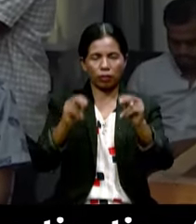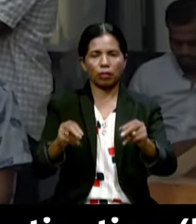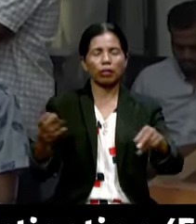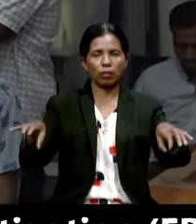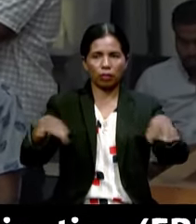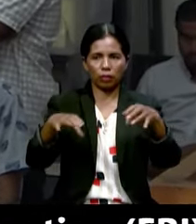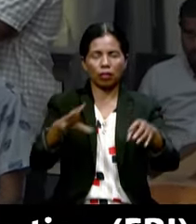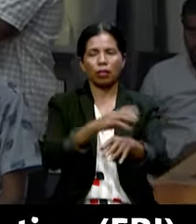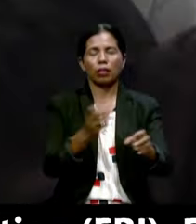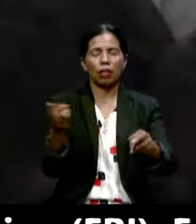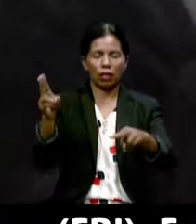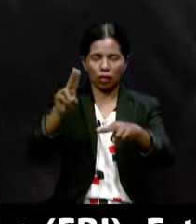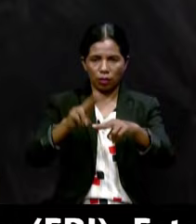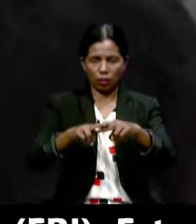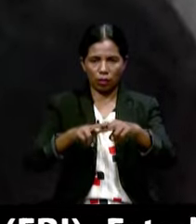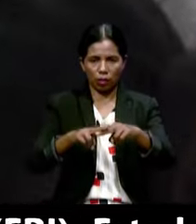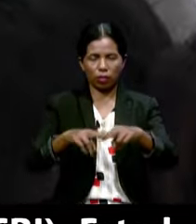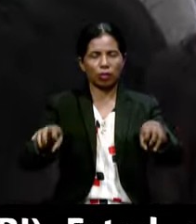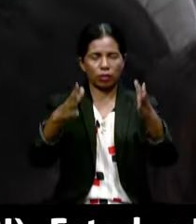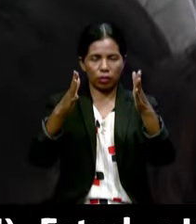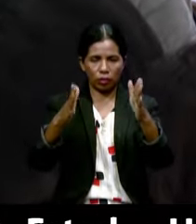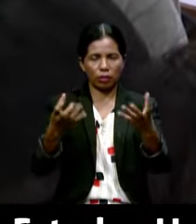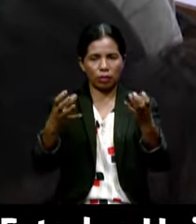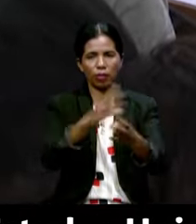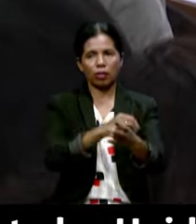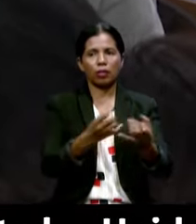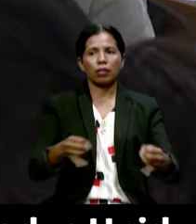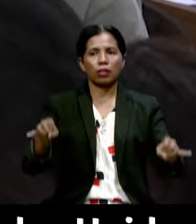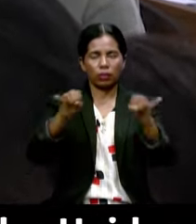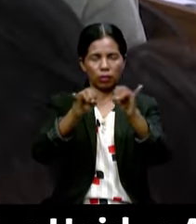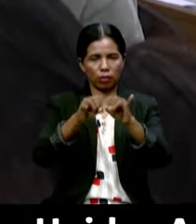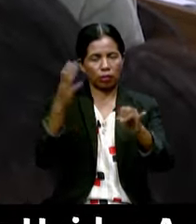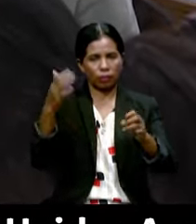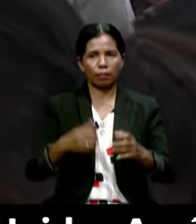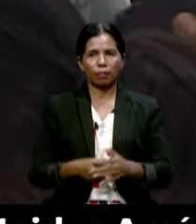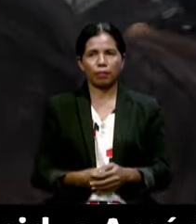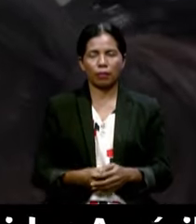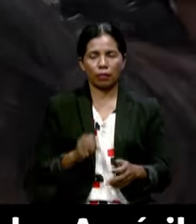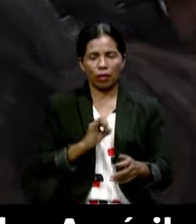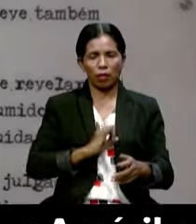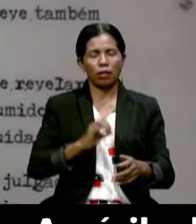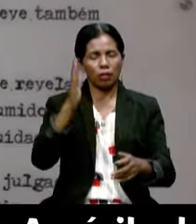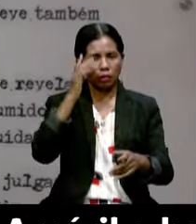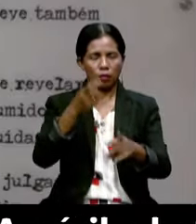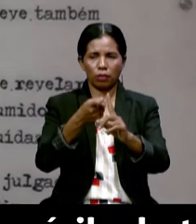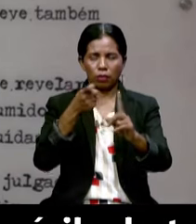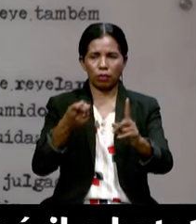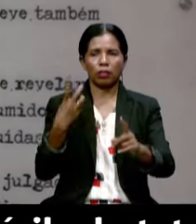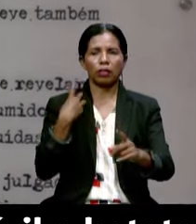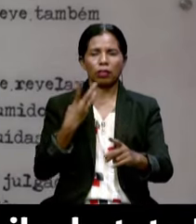serviço, ma code aumenta a quantidade de funcionários sira e a instituição hirakne. Aonem, hoje, o Inta